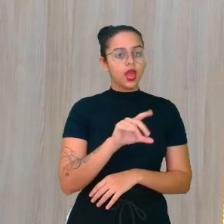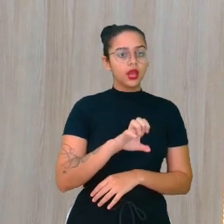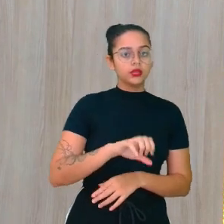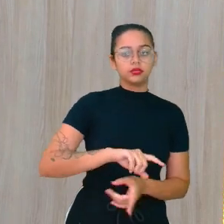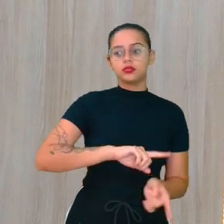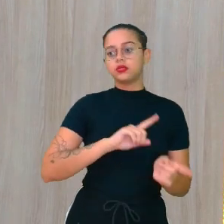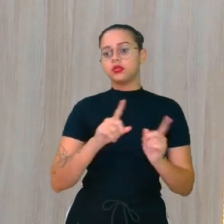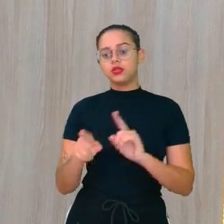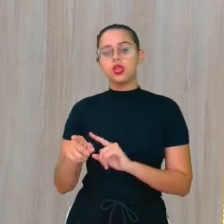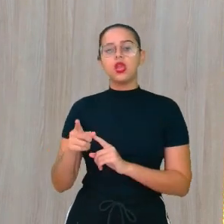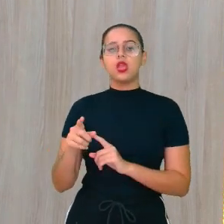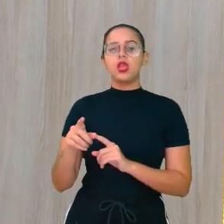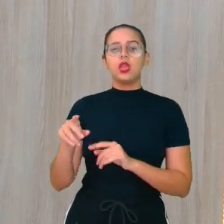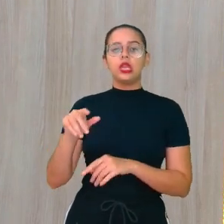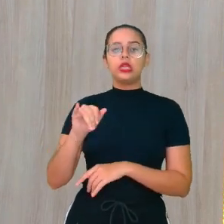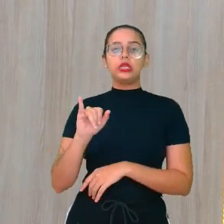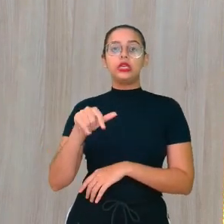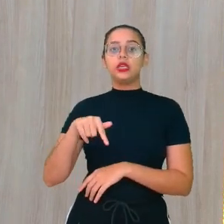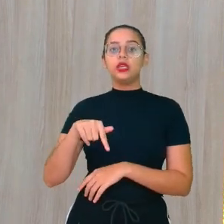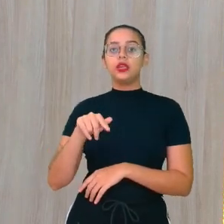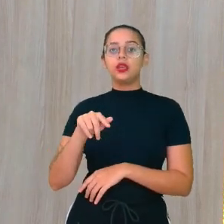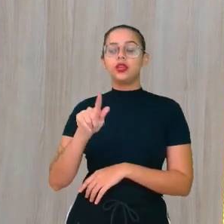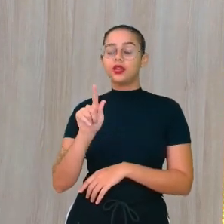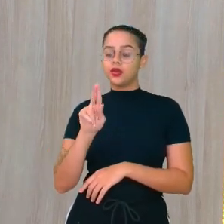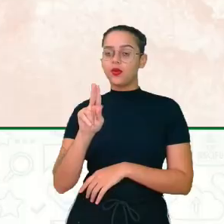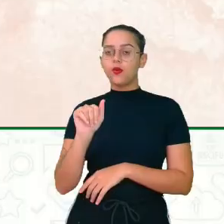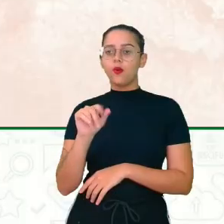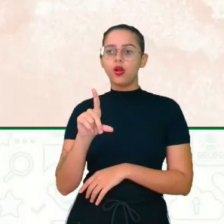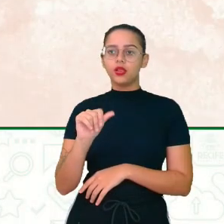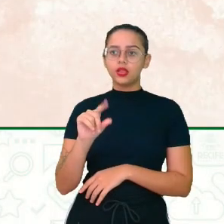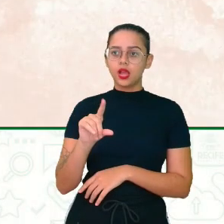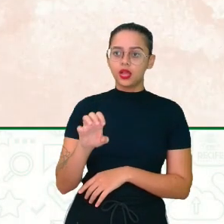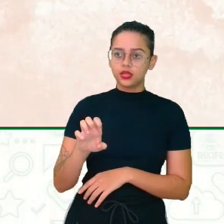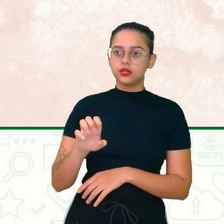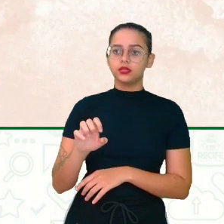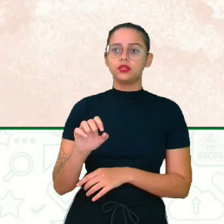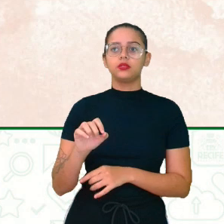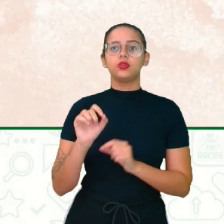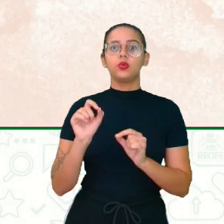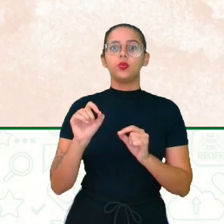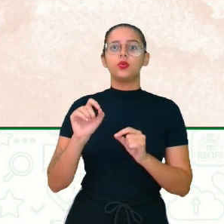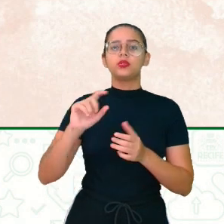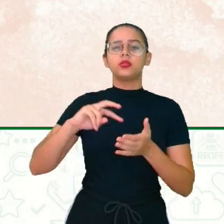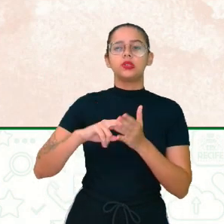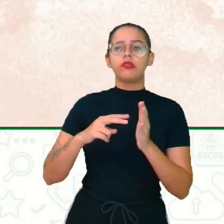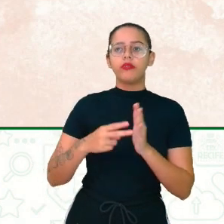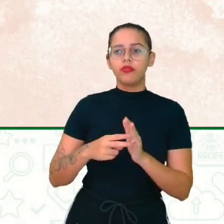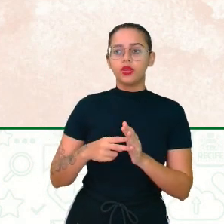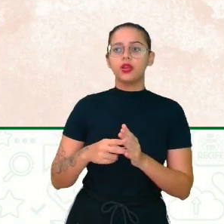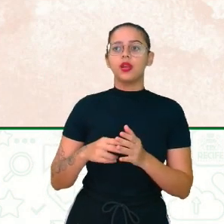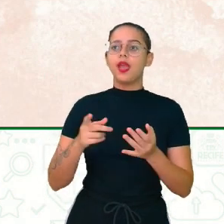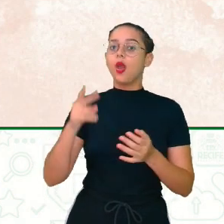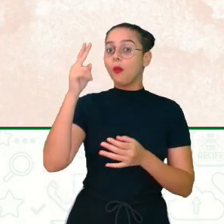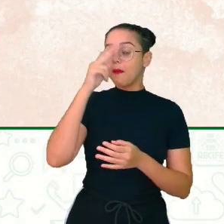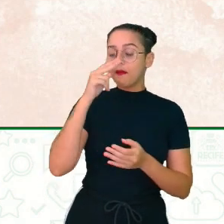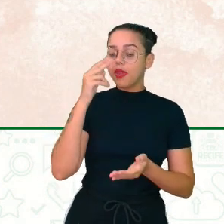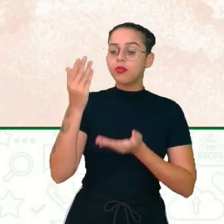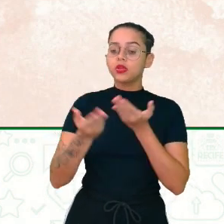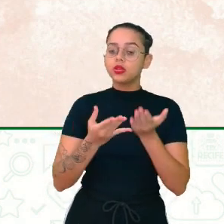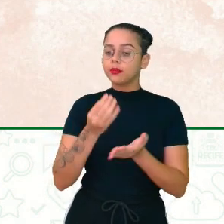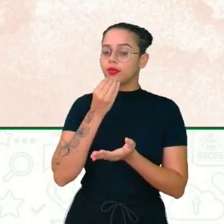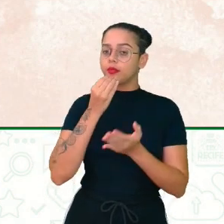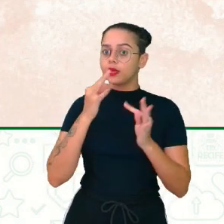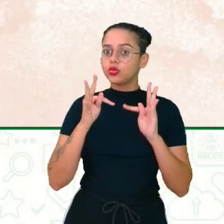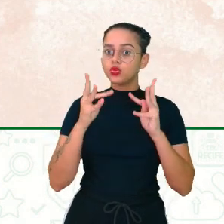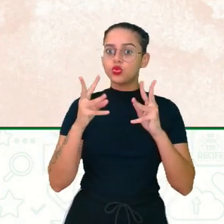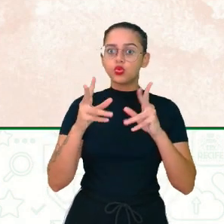e igualdade, para a gente não confundir. Então, preste atenção, que a igualdade consiste aí em oferecer o mesmo tratamento e oportunidade